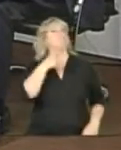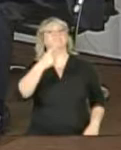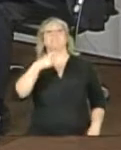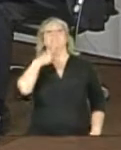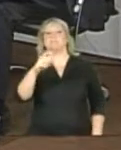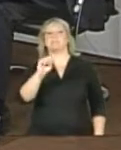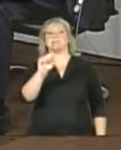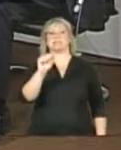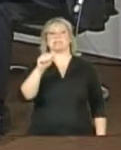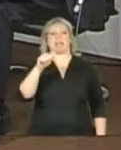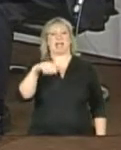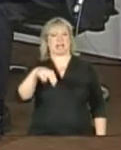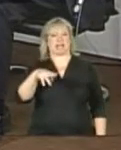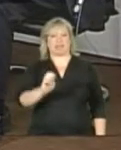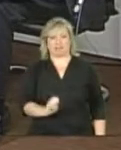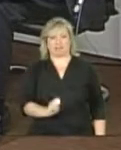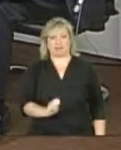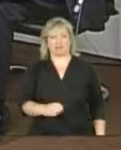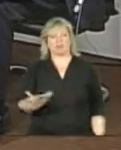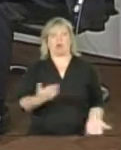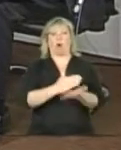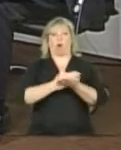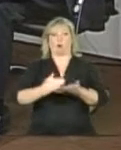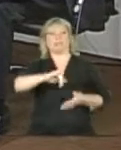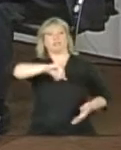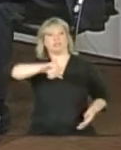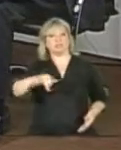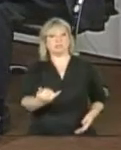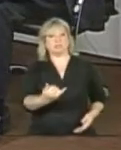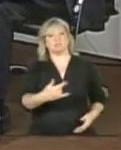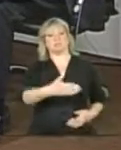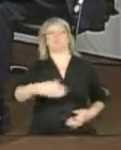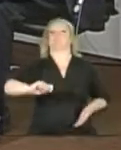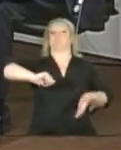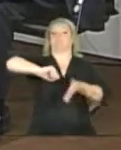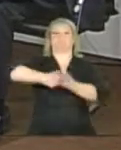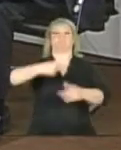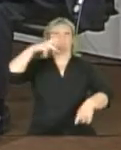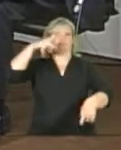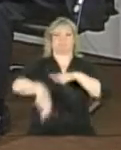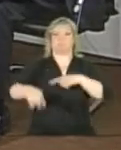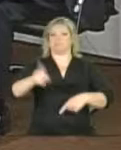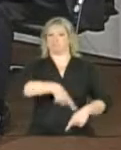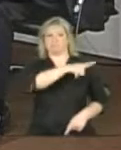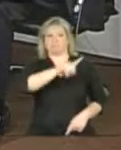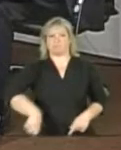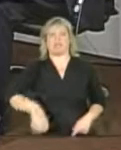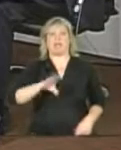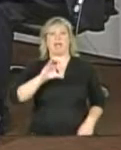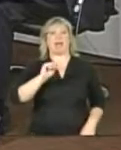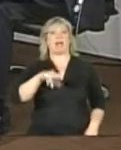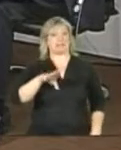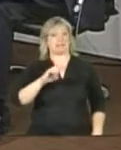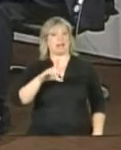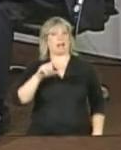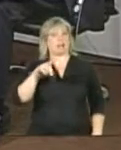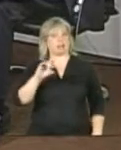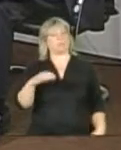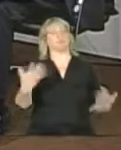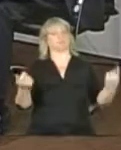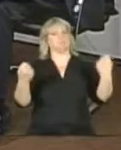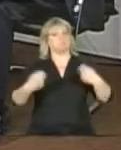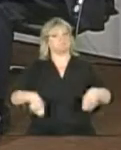fazer o saque a partir de Janeiro esses benefícios serão cancelados momento em que os depósitos serão